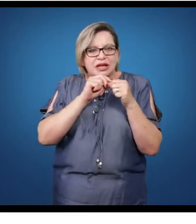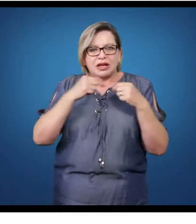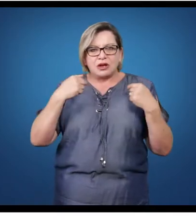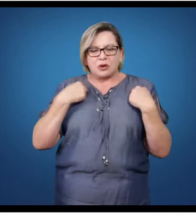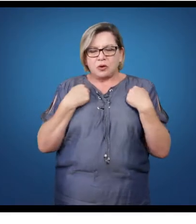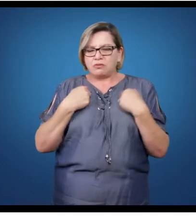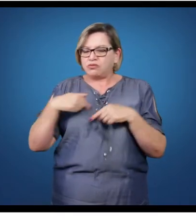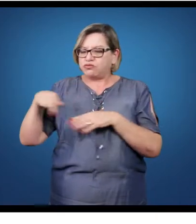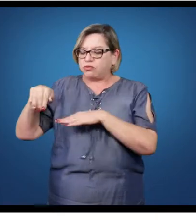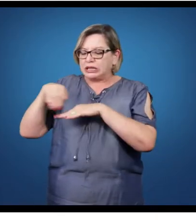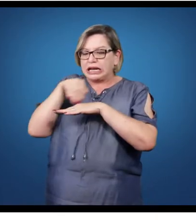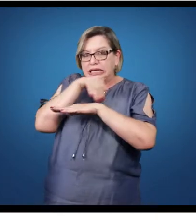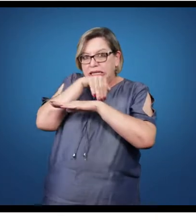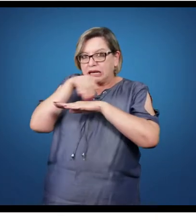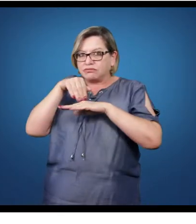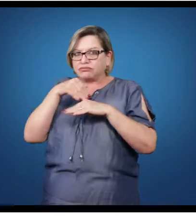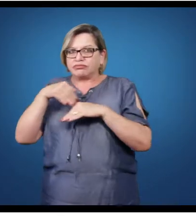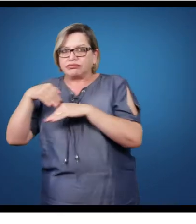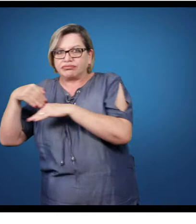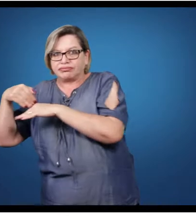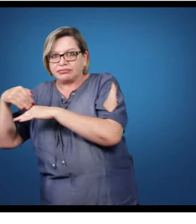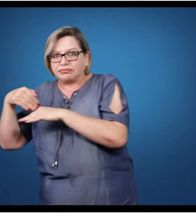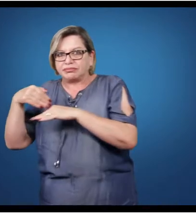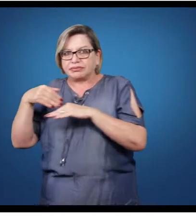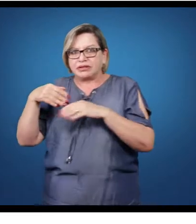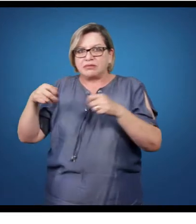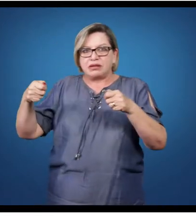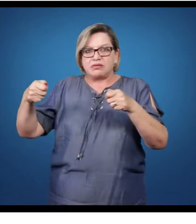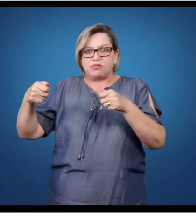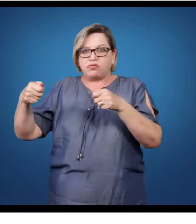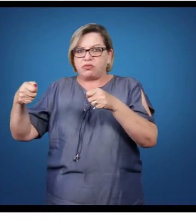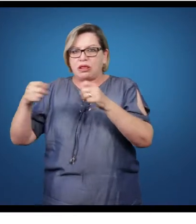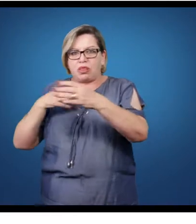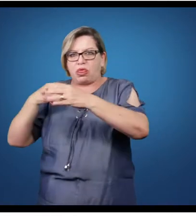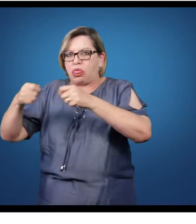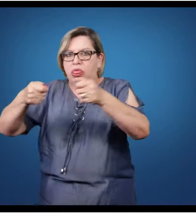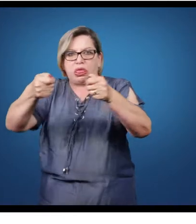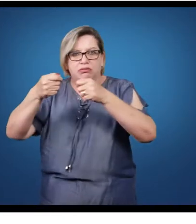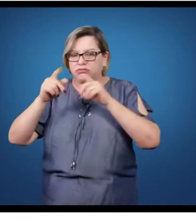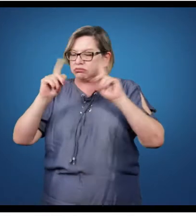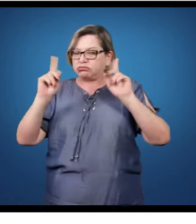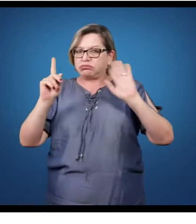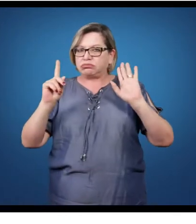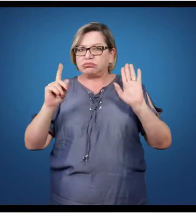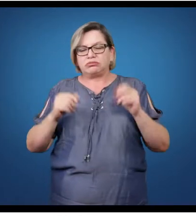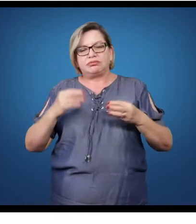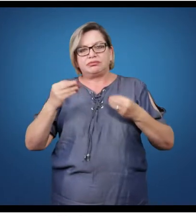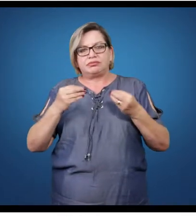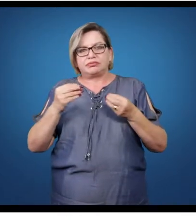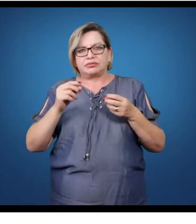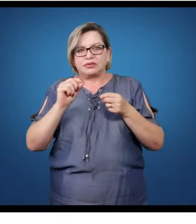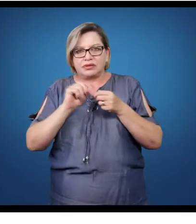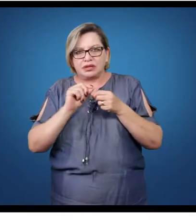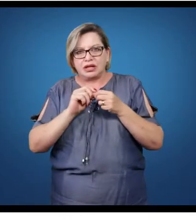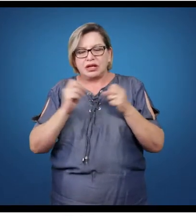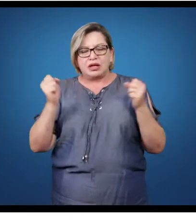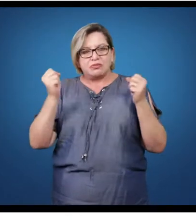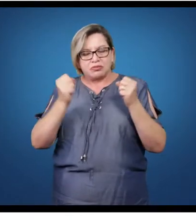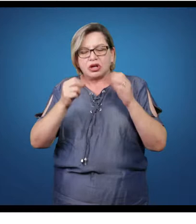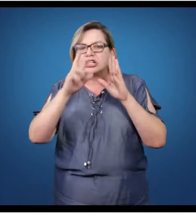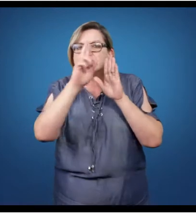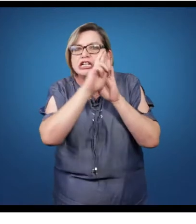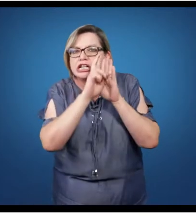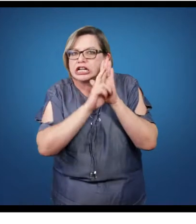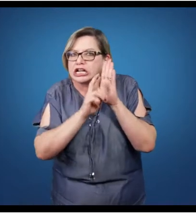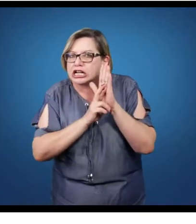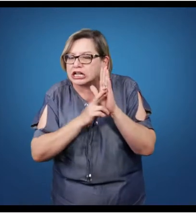na li corpo na linha acompanhar mas não pode mexer não pode dá pra colocar como regra